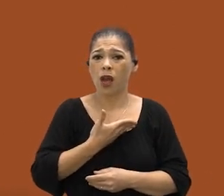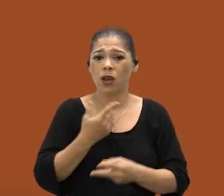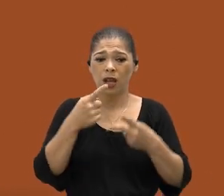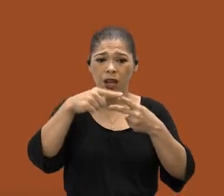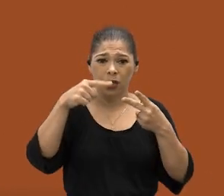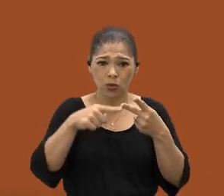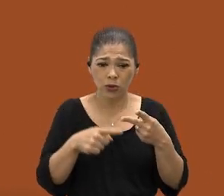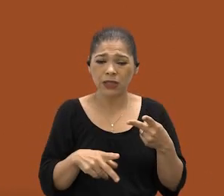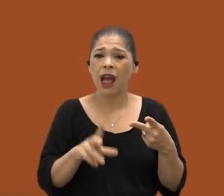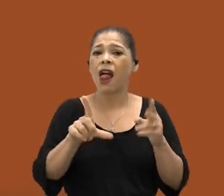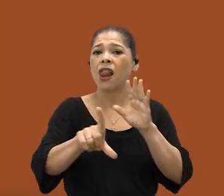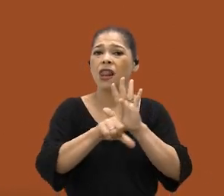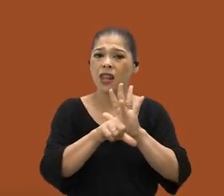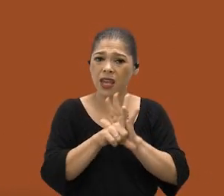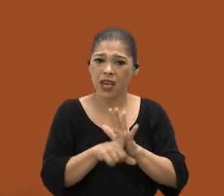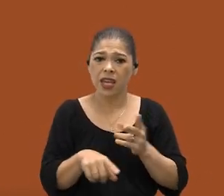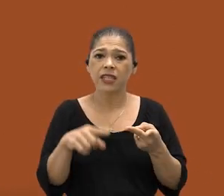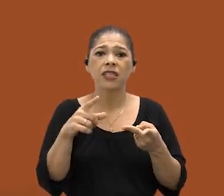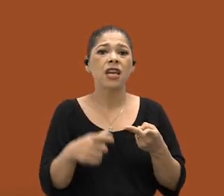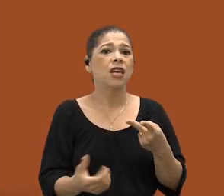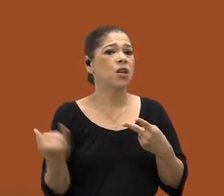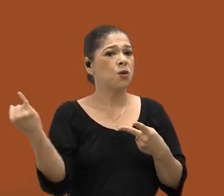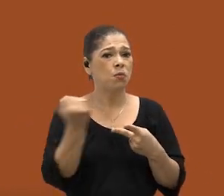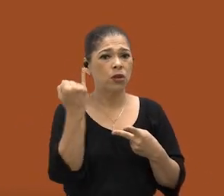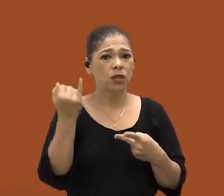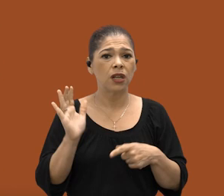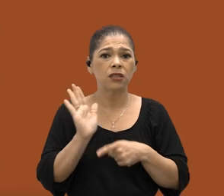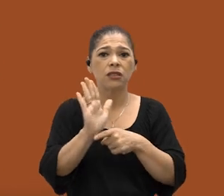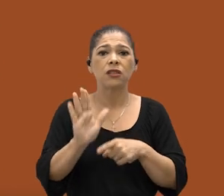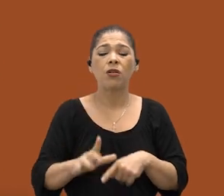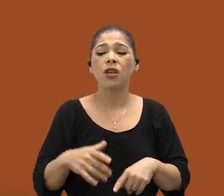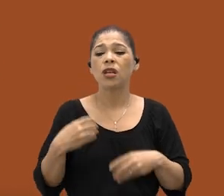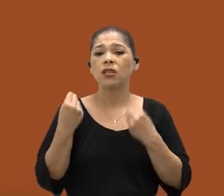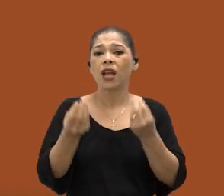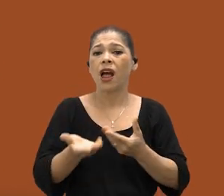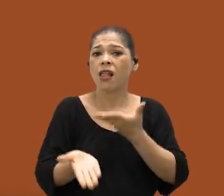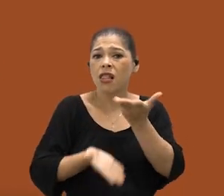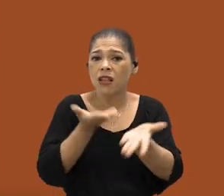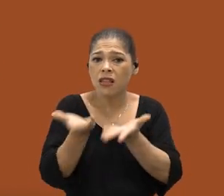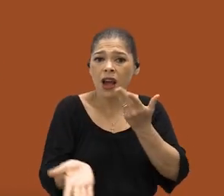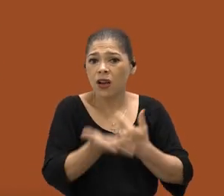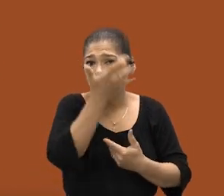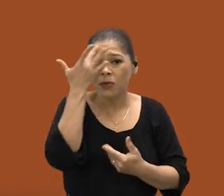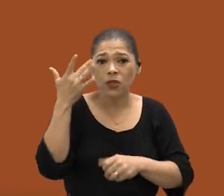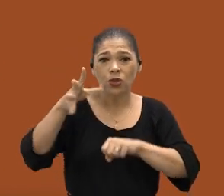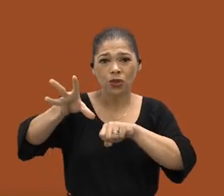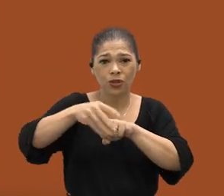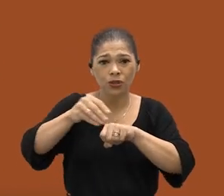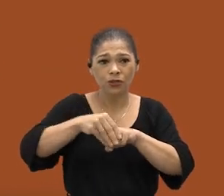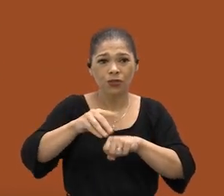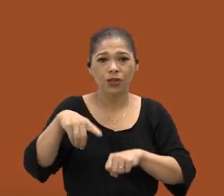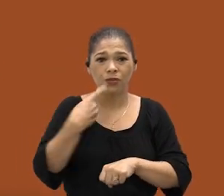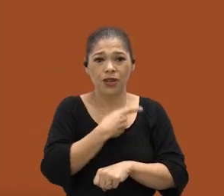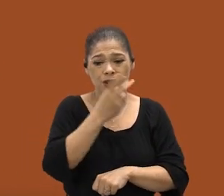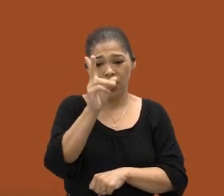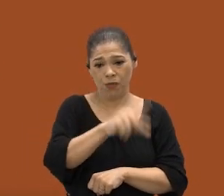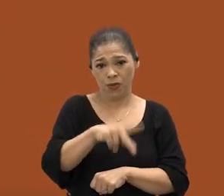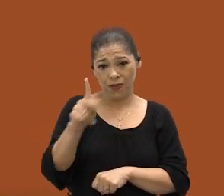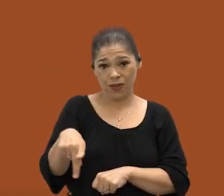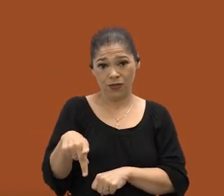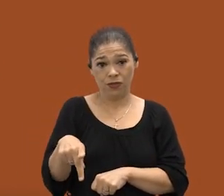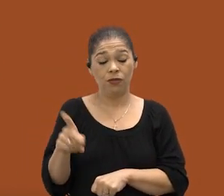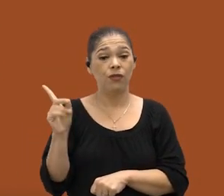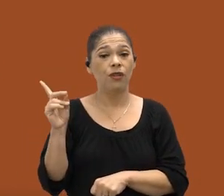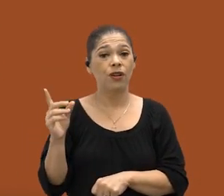sobre as duas leis a 10.639 a 11 6 4 5 porque lidar com gente lidar com conhecimento para gente que é